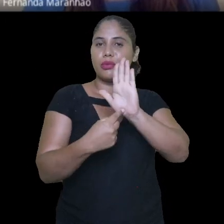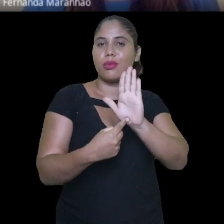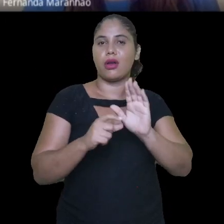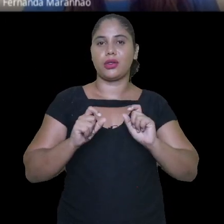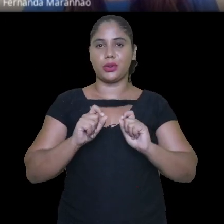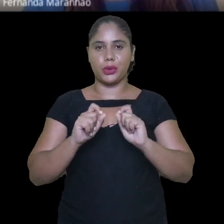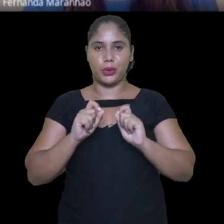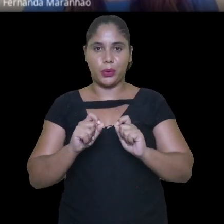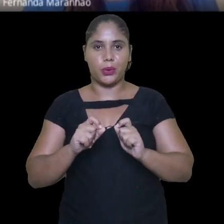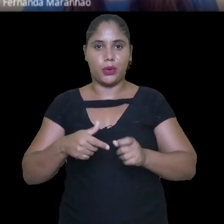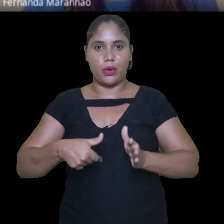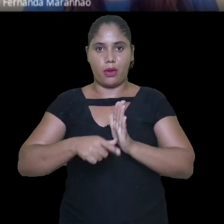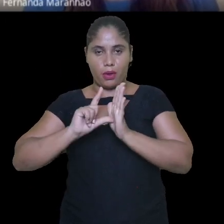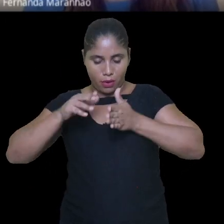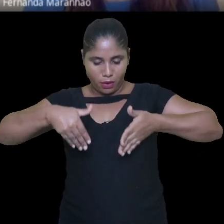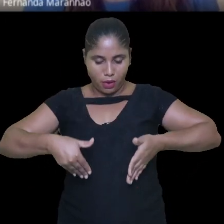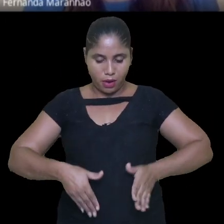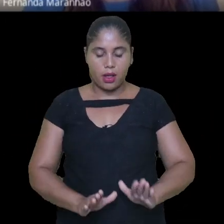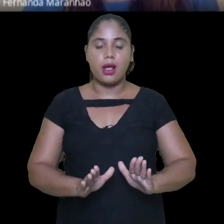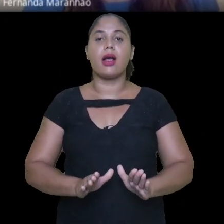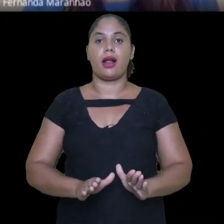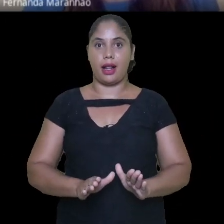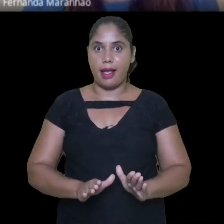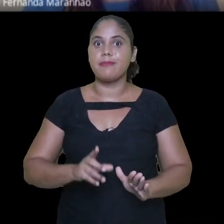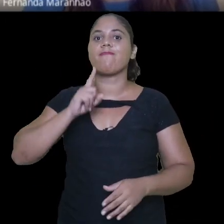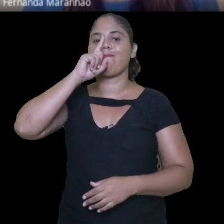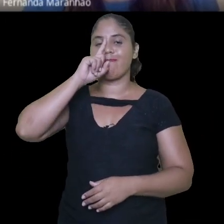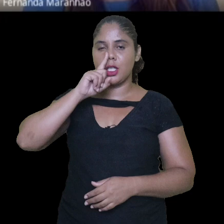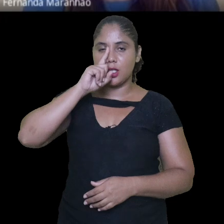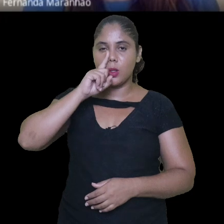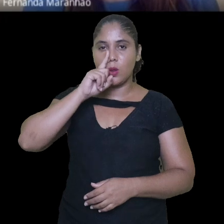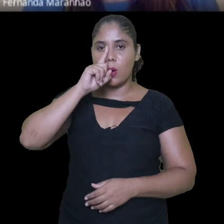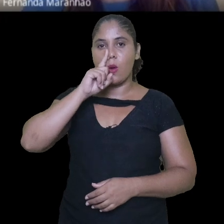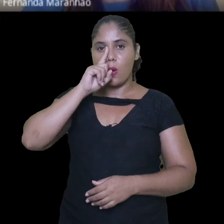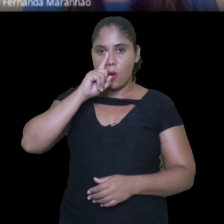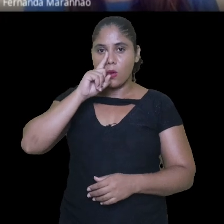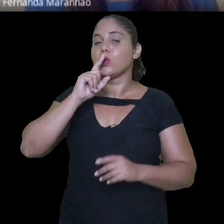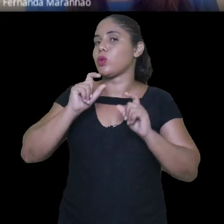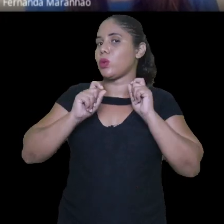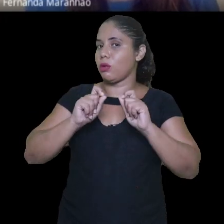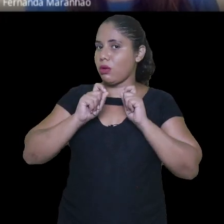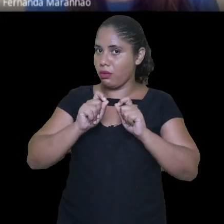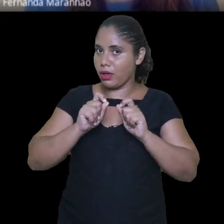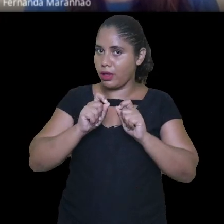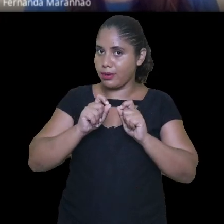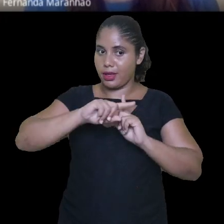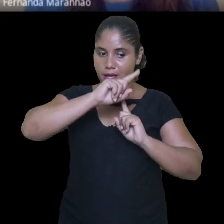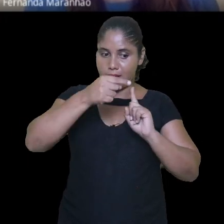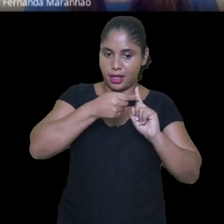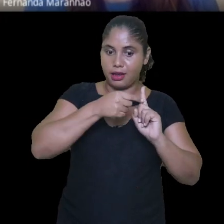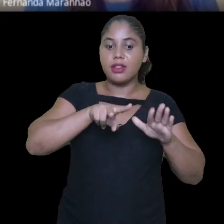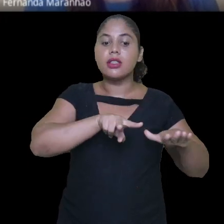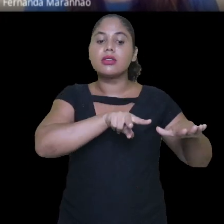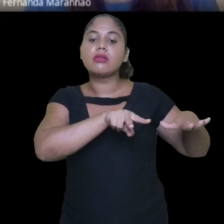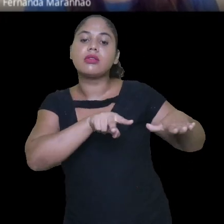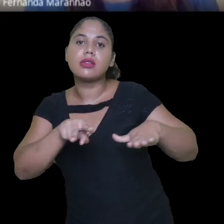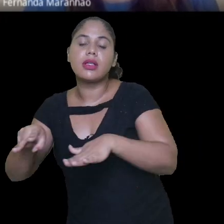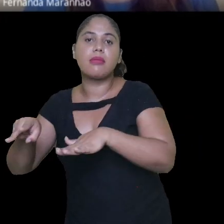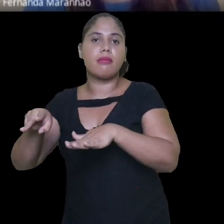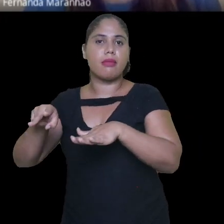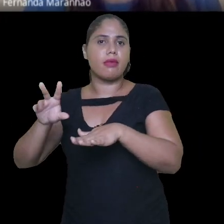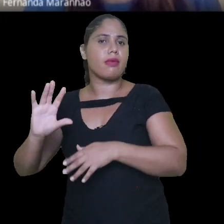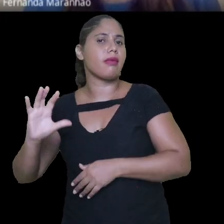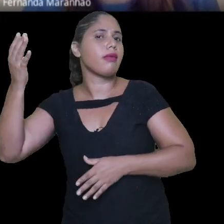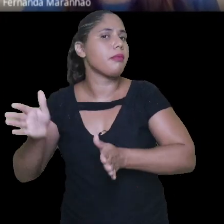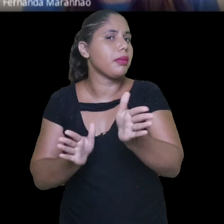ocorre. Então, para uma paciente que já teve um parto prematuro, essa história de prematuridade anterior, os dados mostram que aumenta